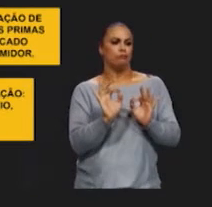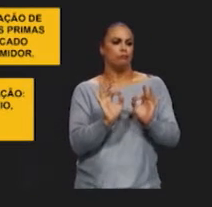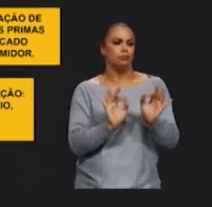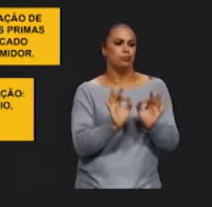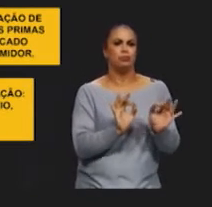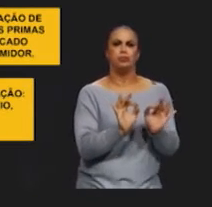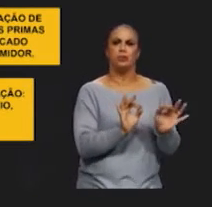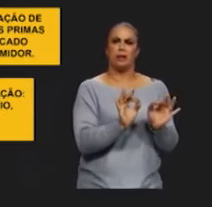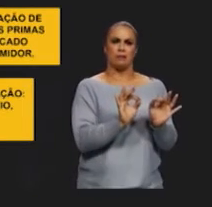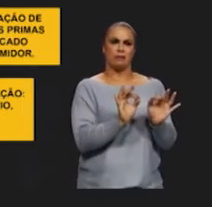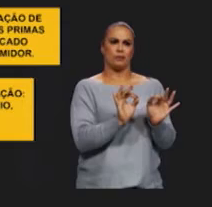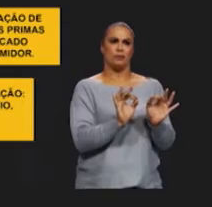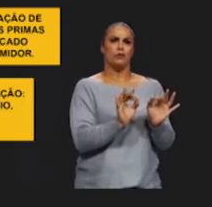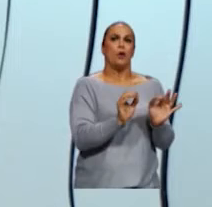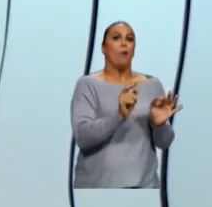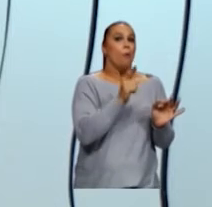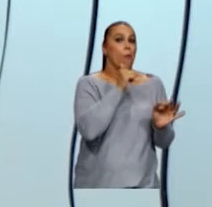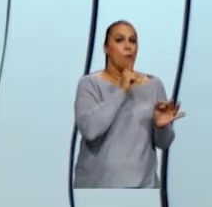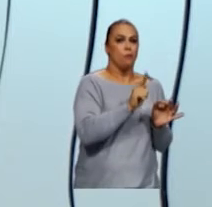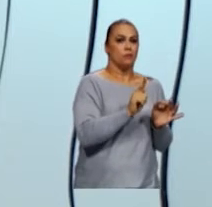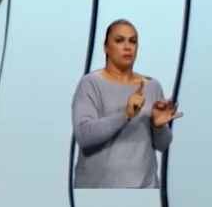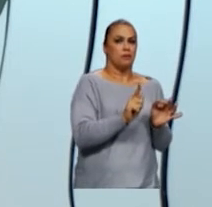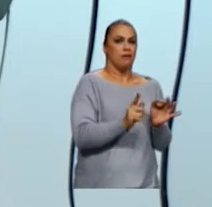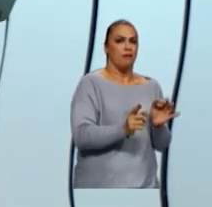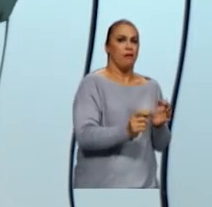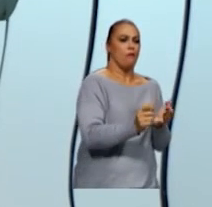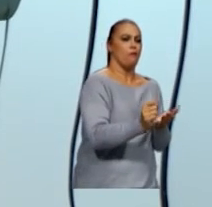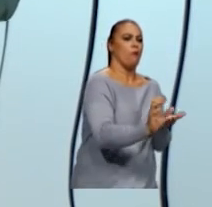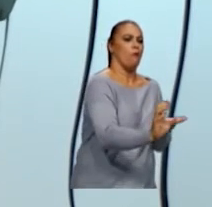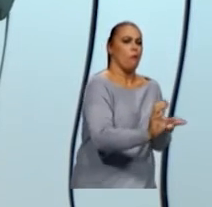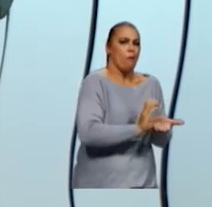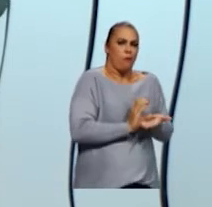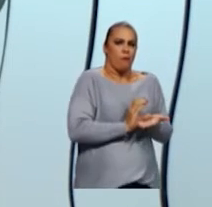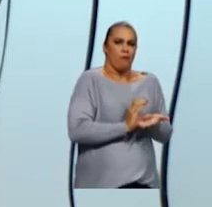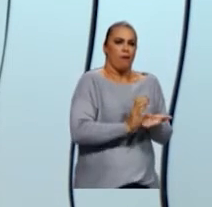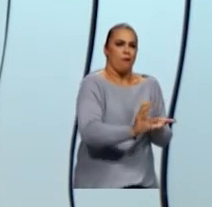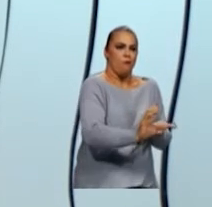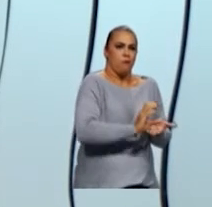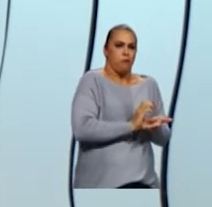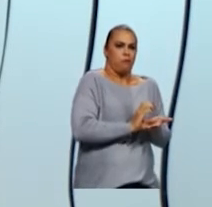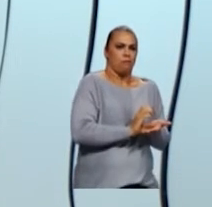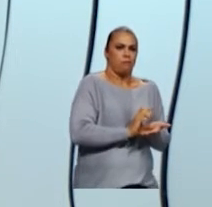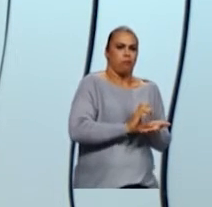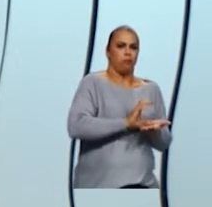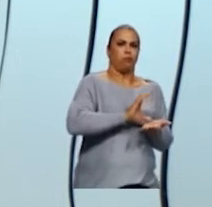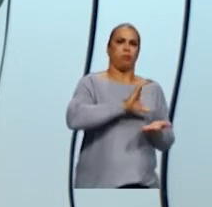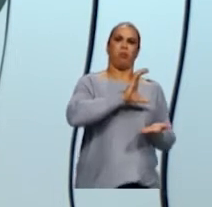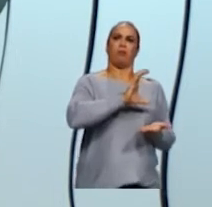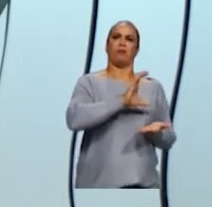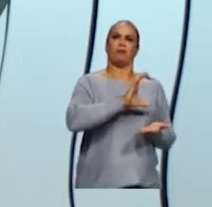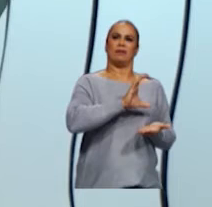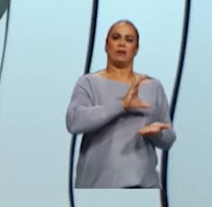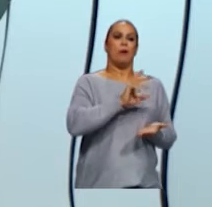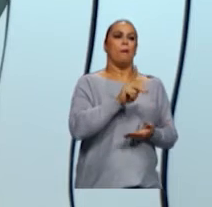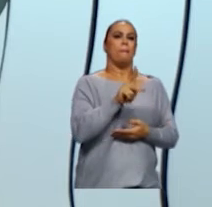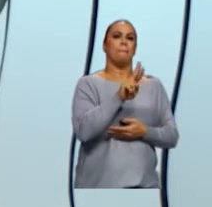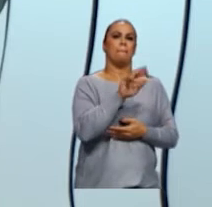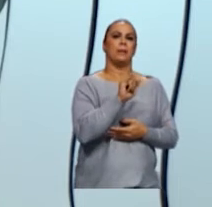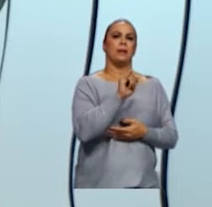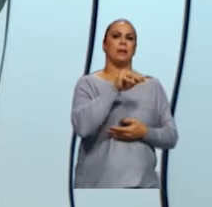acumulação primitiva do capital. Essa acumulação a gente chama de primitiva, que era essa